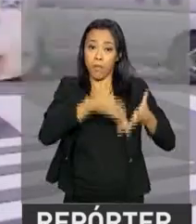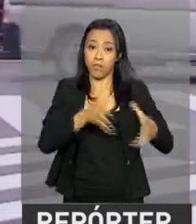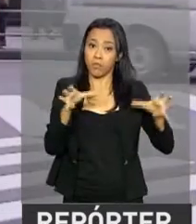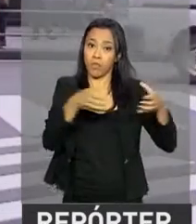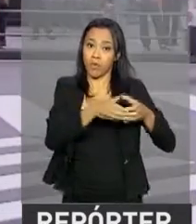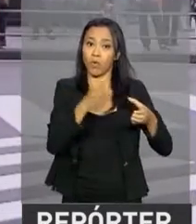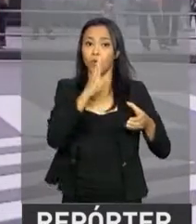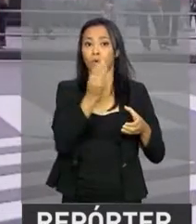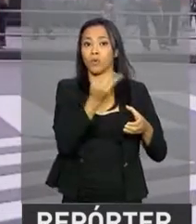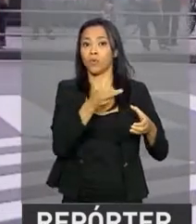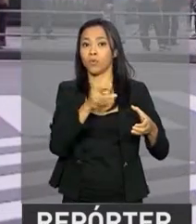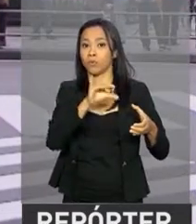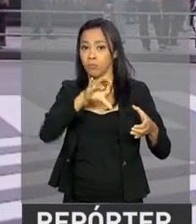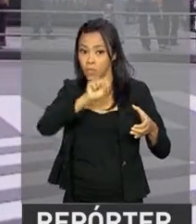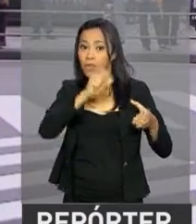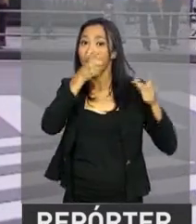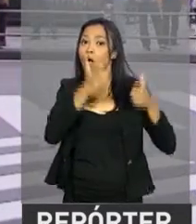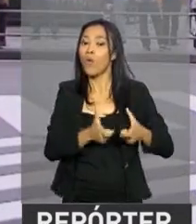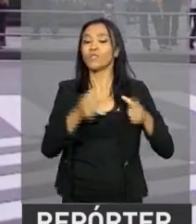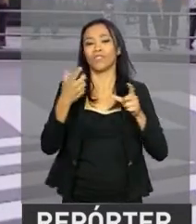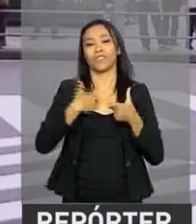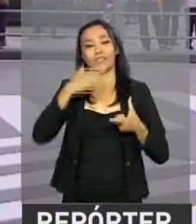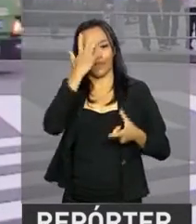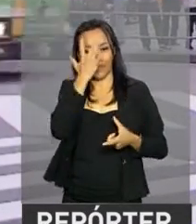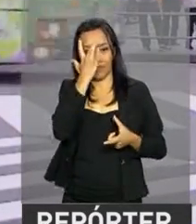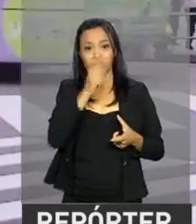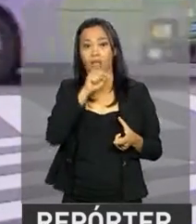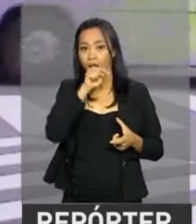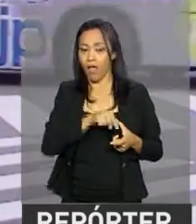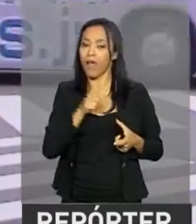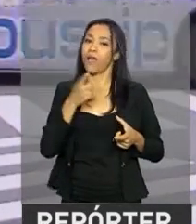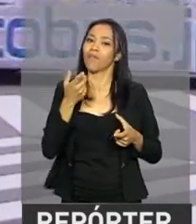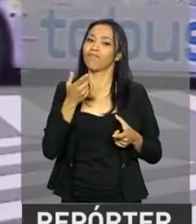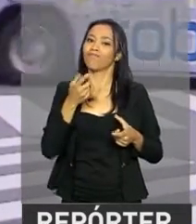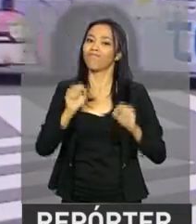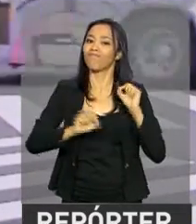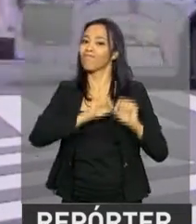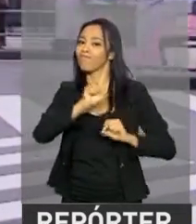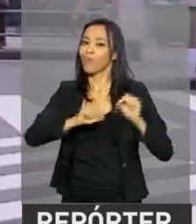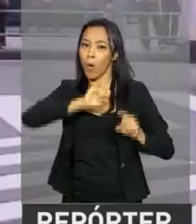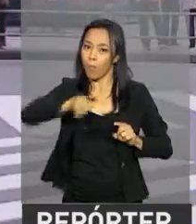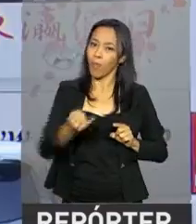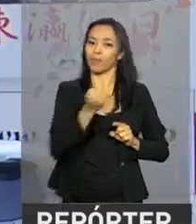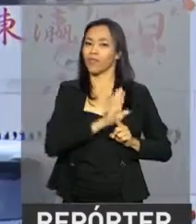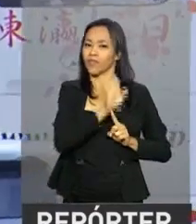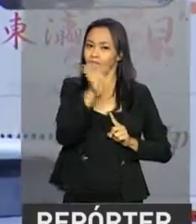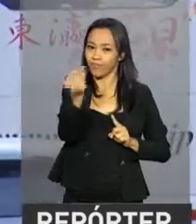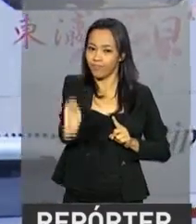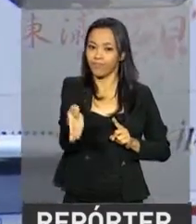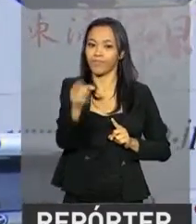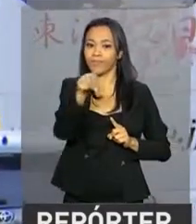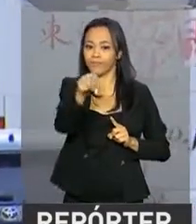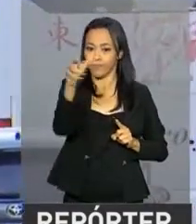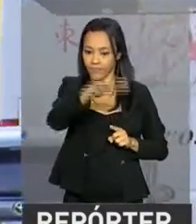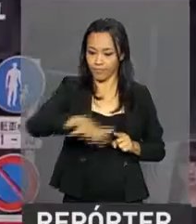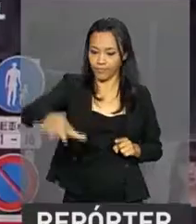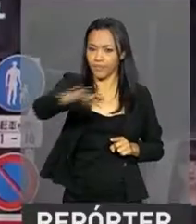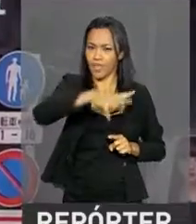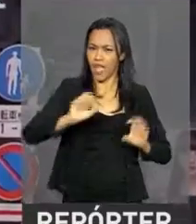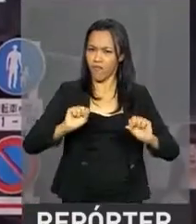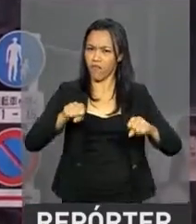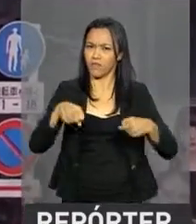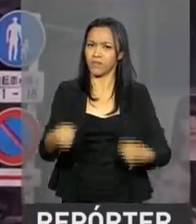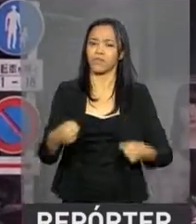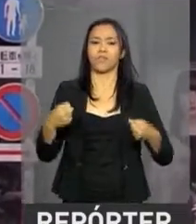Índia. Uma visita que está sendo tratada como uma oportunidade. Oportunidade para reforçar